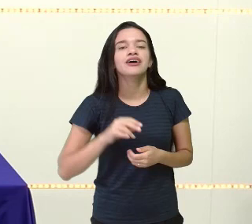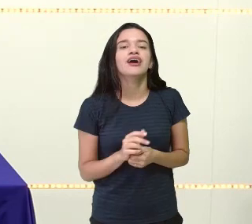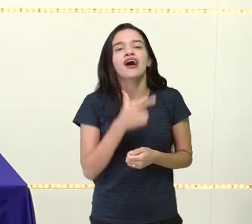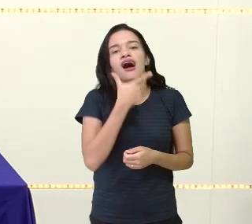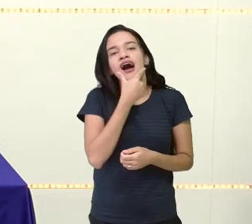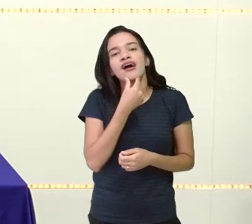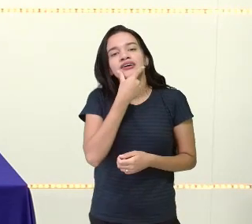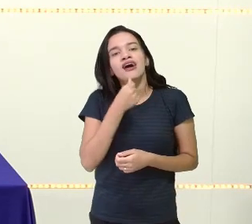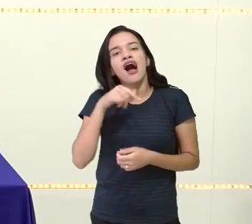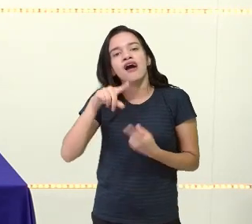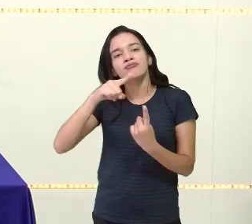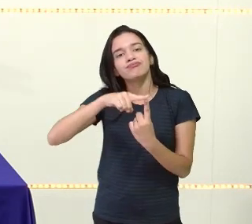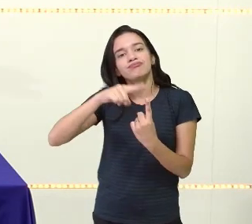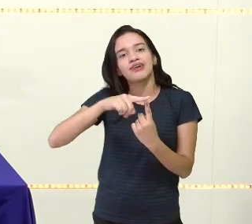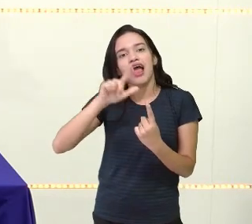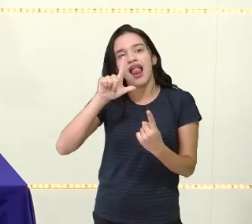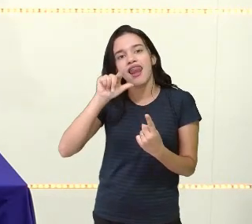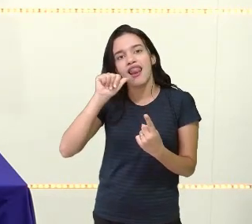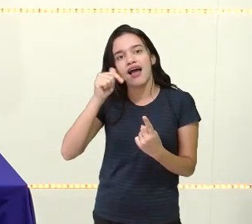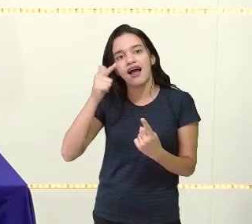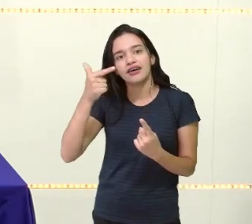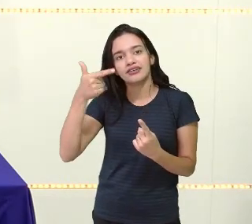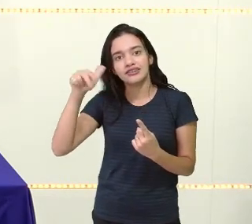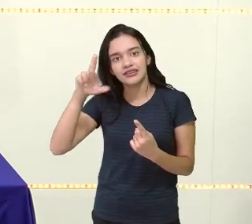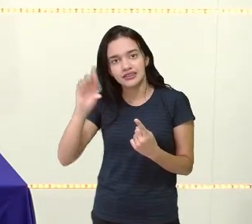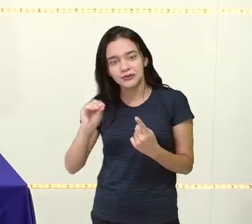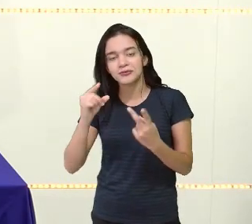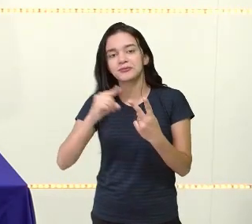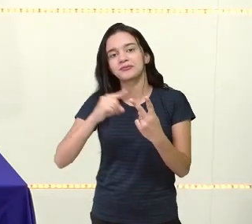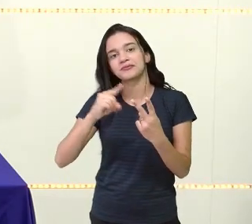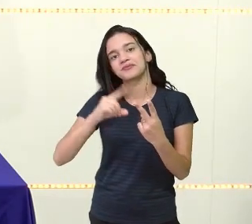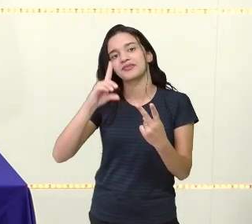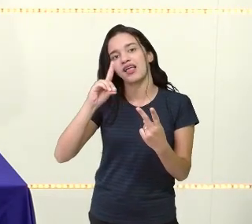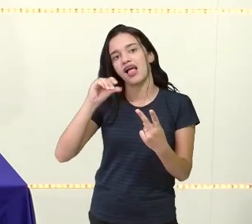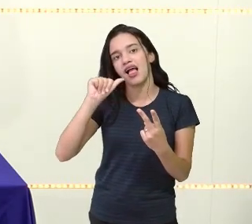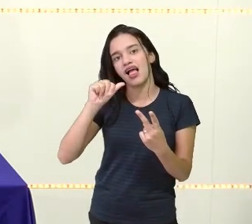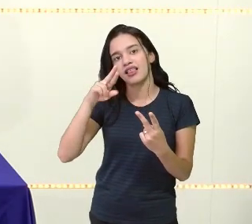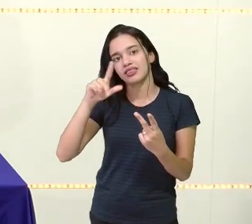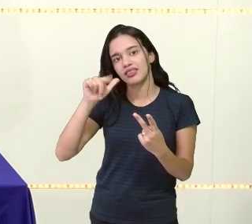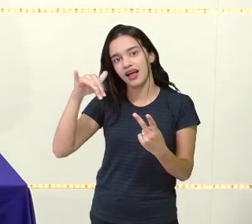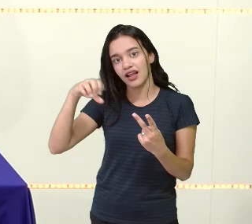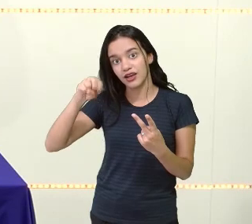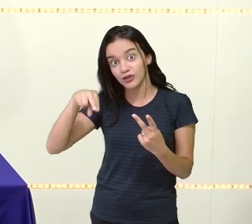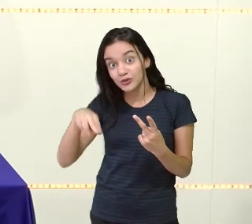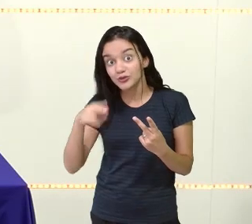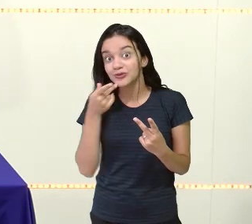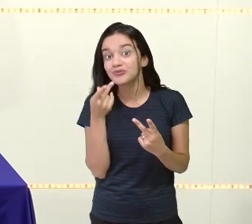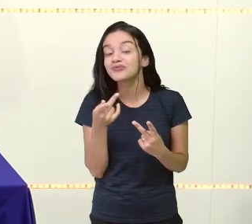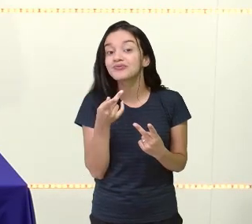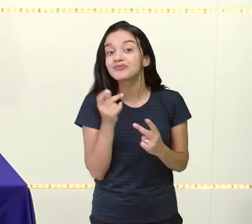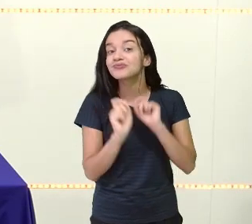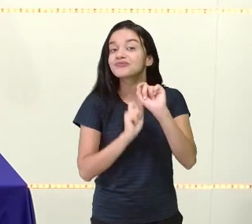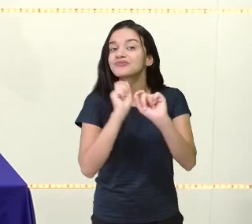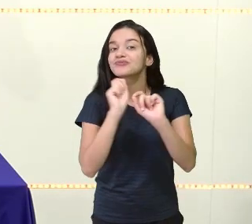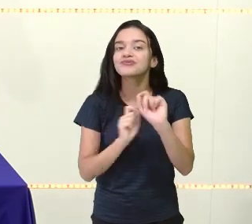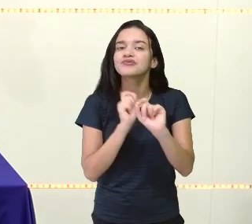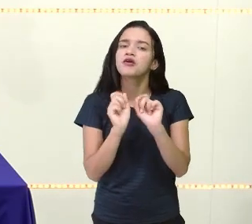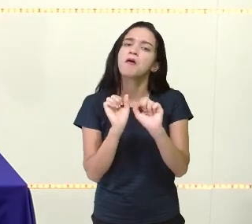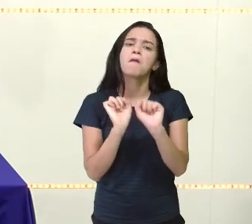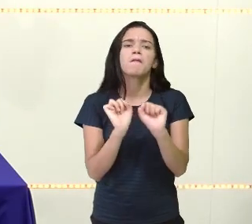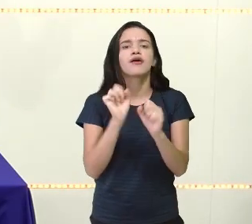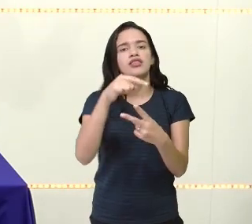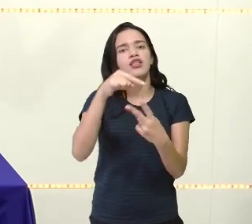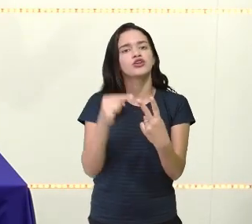Lázaro, Darlison, qual é o instrumento que a gente pode medir a grandeza tempo? Ah, pode ter